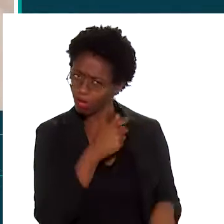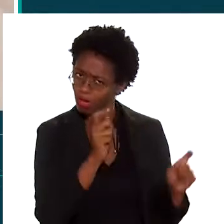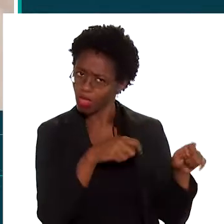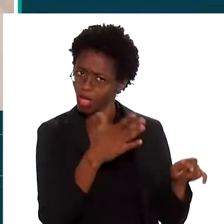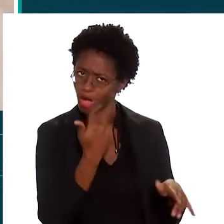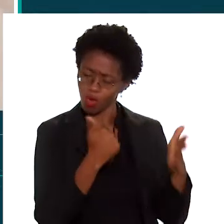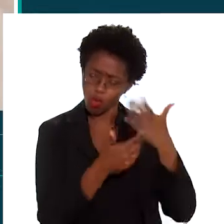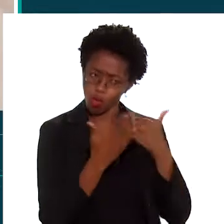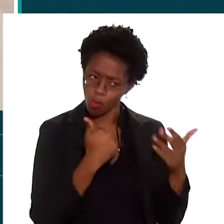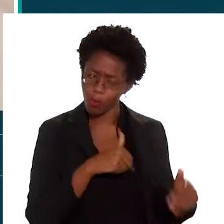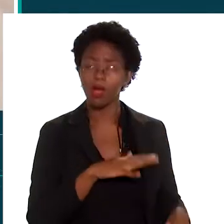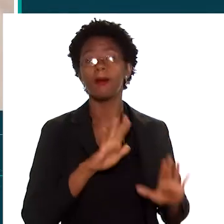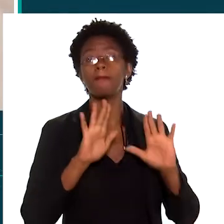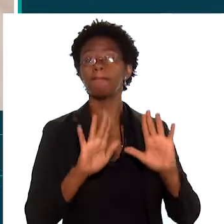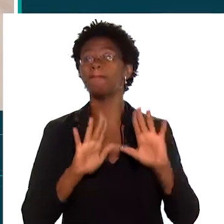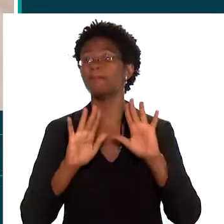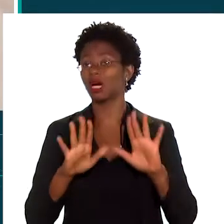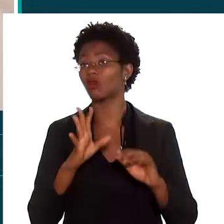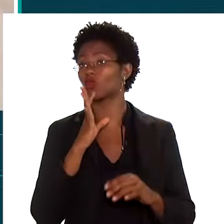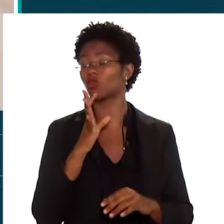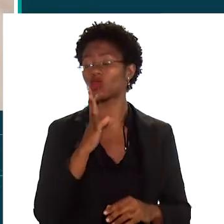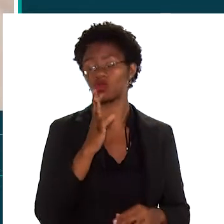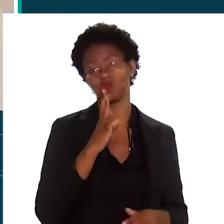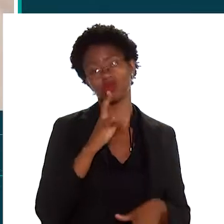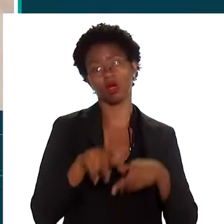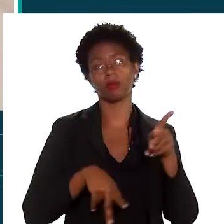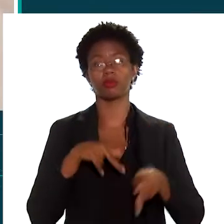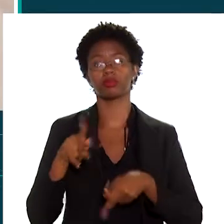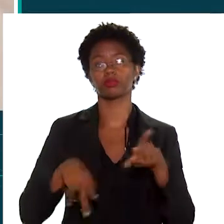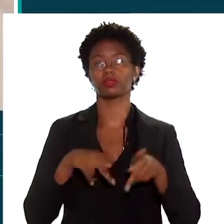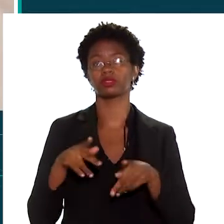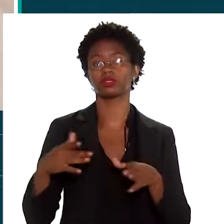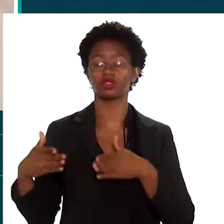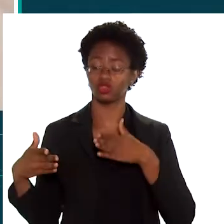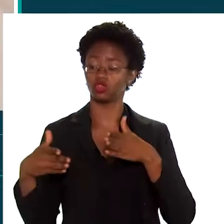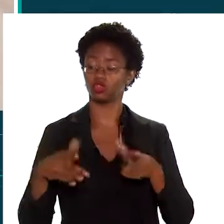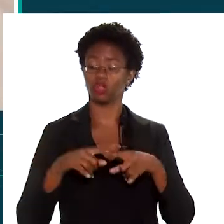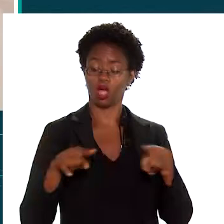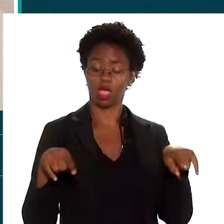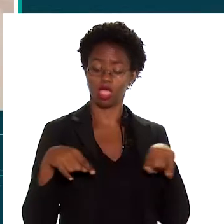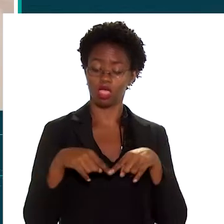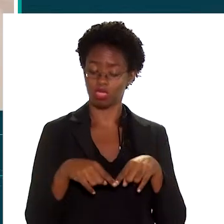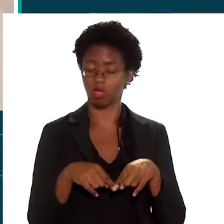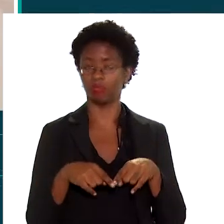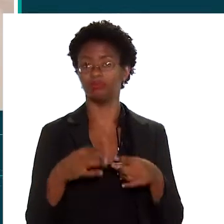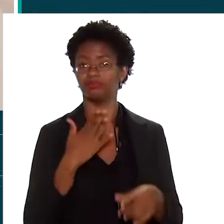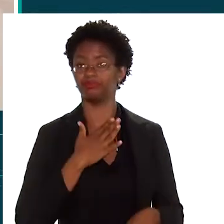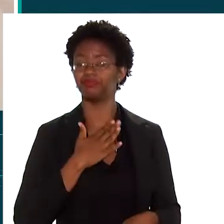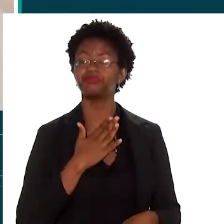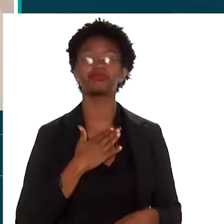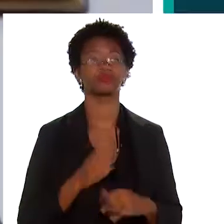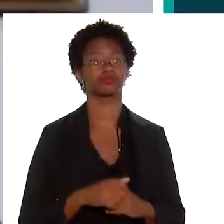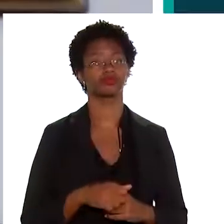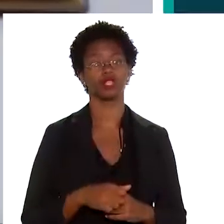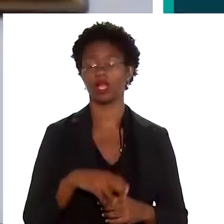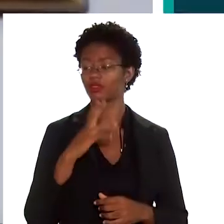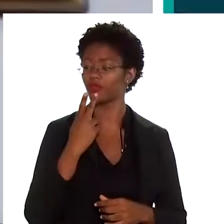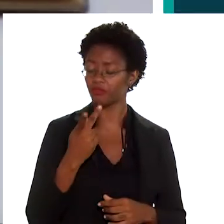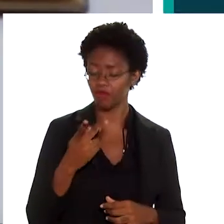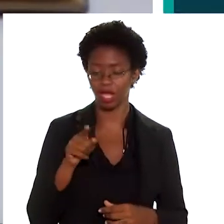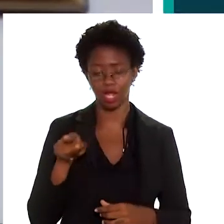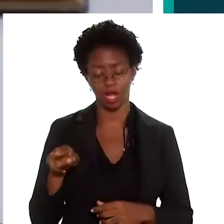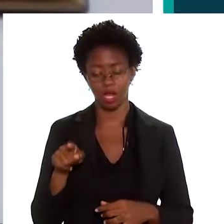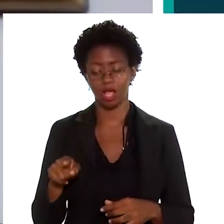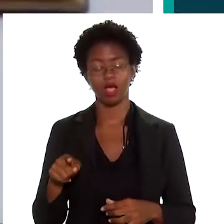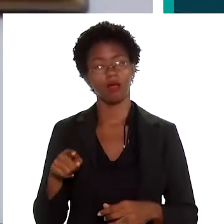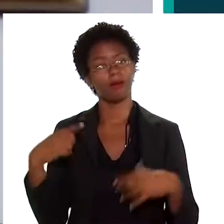carboidratos. Então, mas quando eu penso numa população que chega no consultório e faz uma